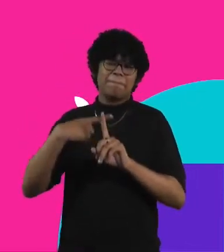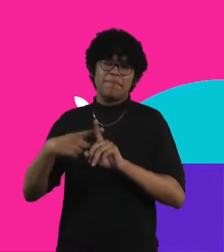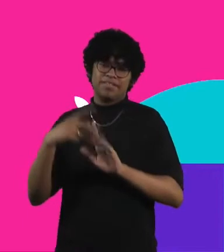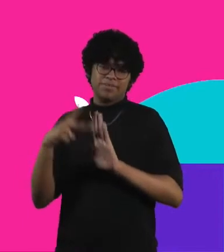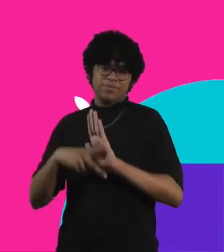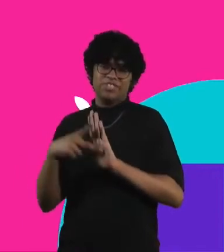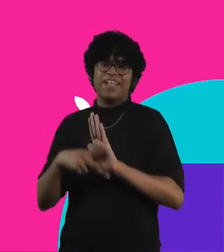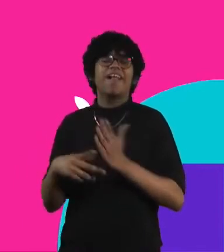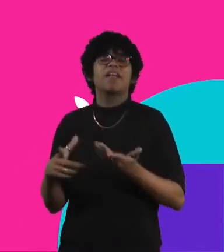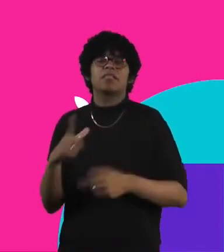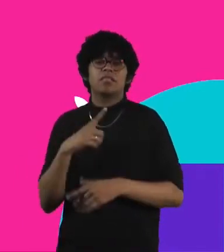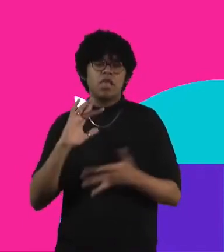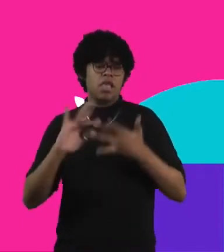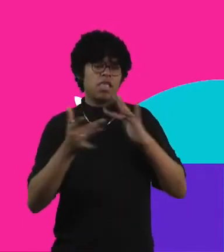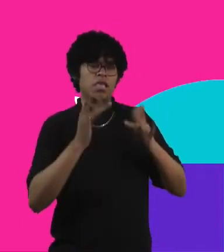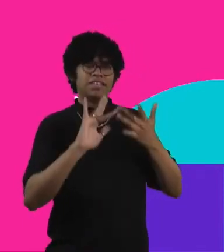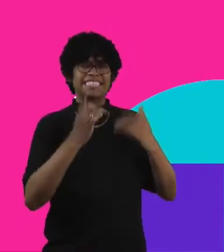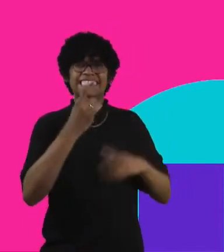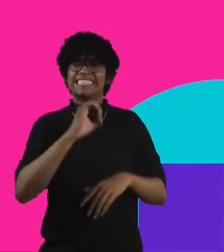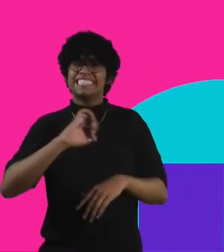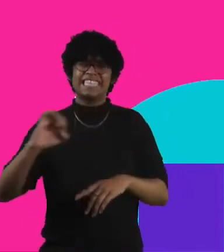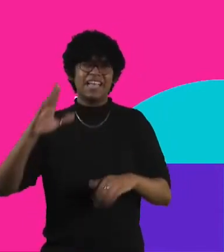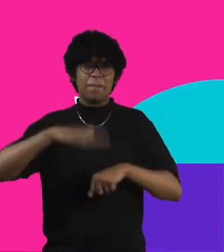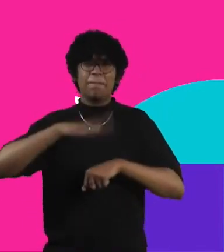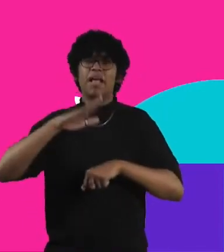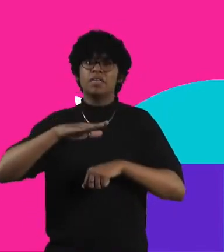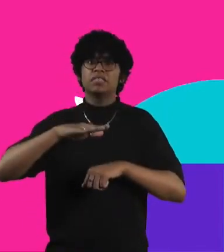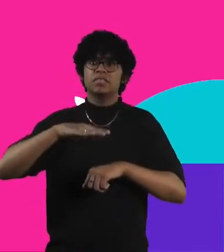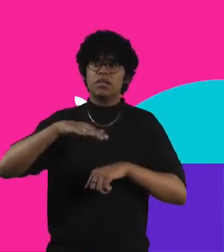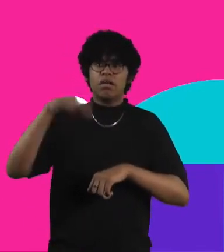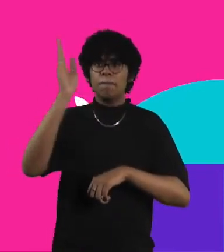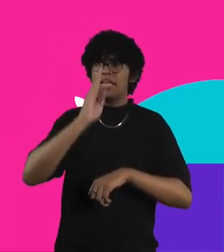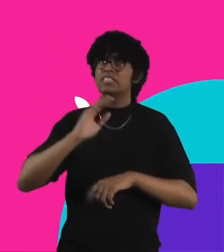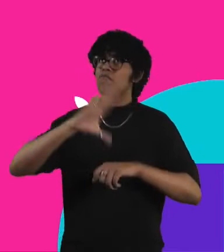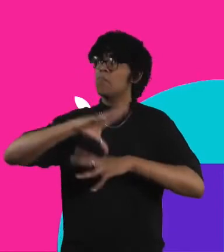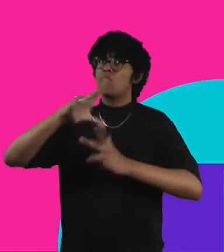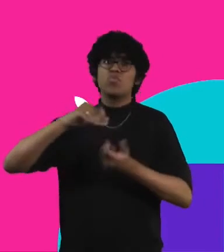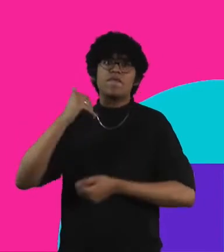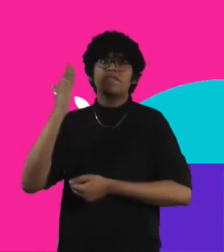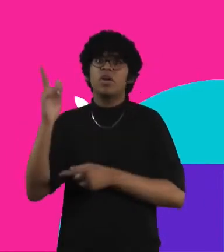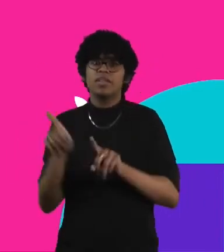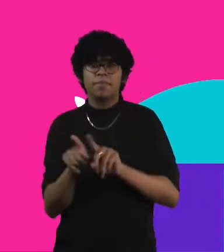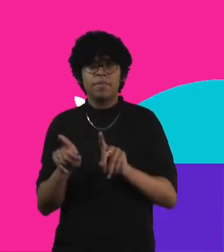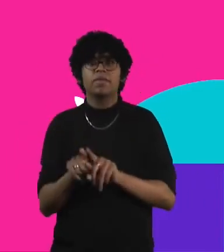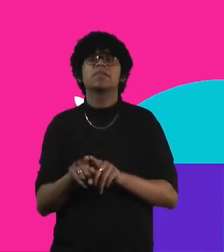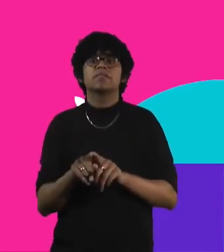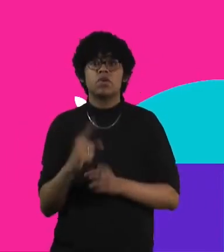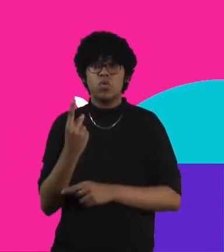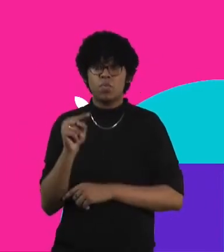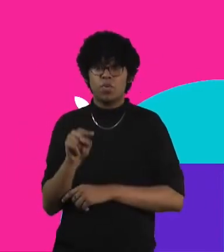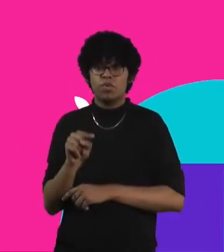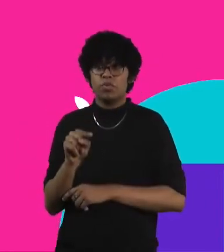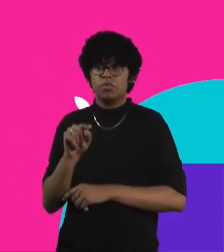uma atuação em rede com centenas de organizações nacionais, regionais, até internacionais atualmente, mais de 1,1 milhão de pessoas